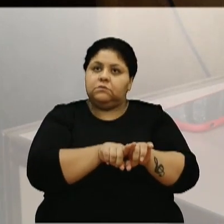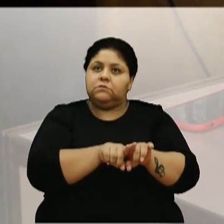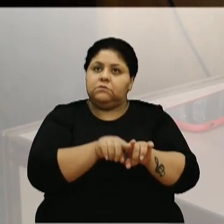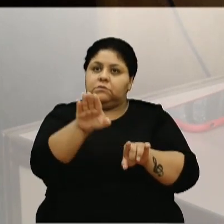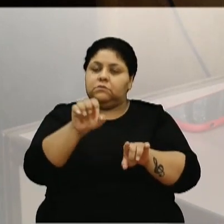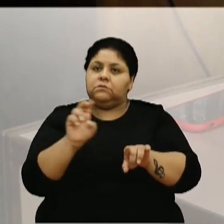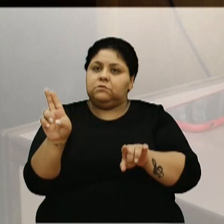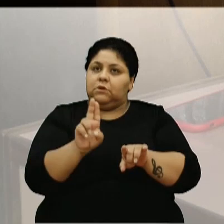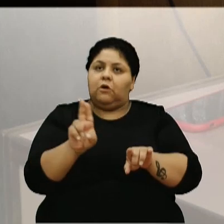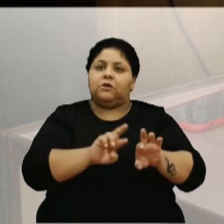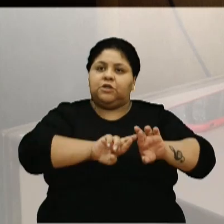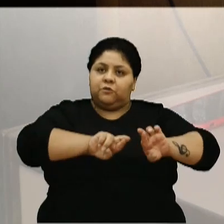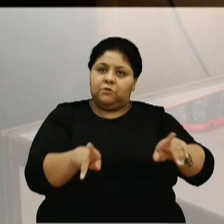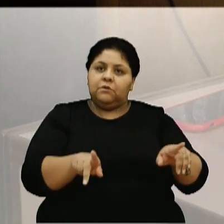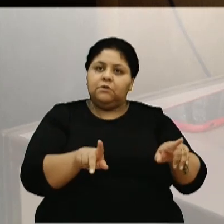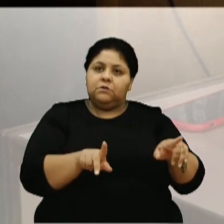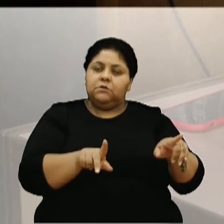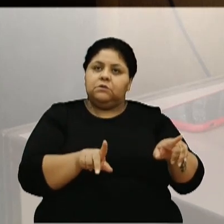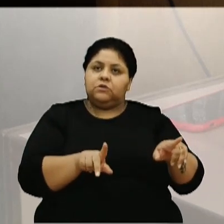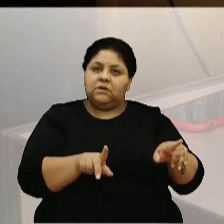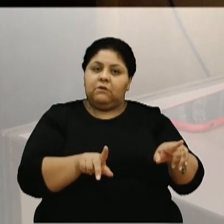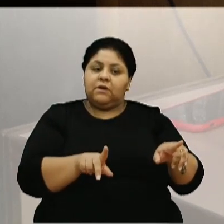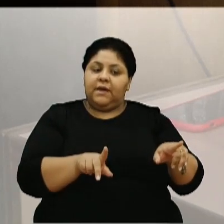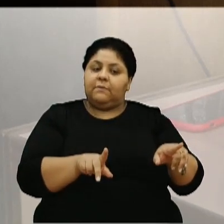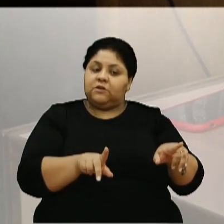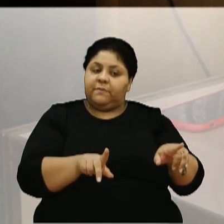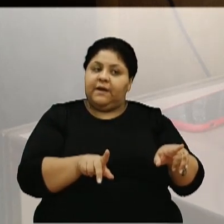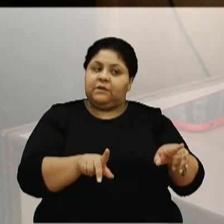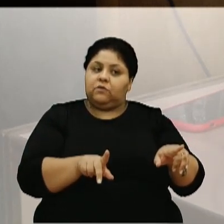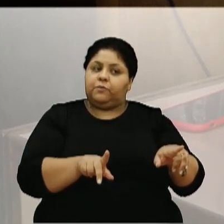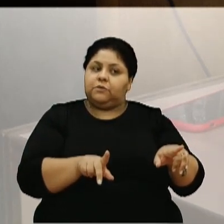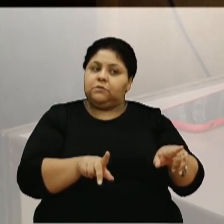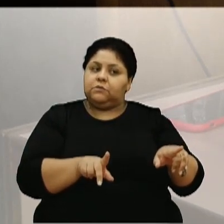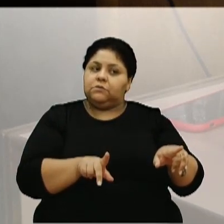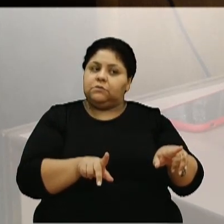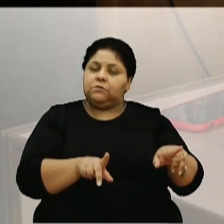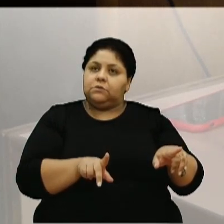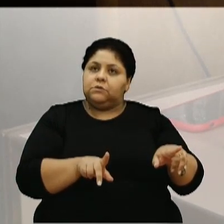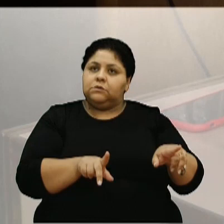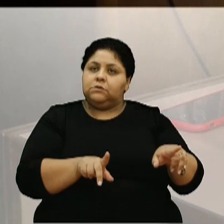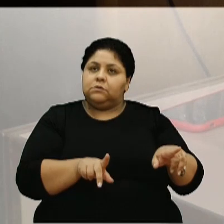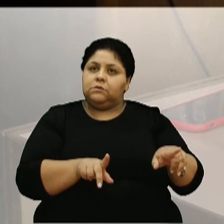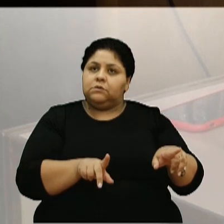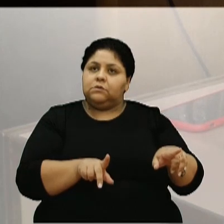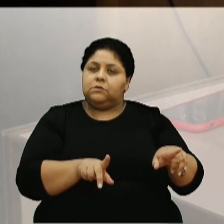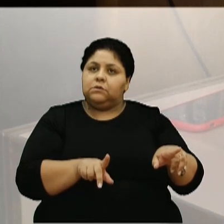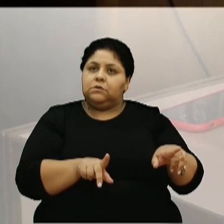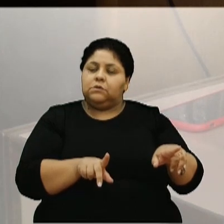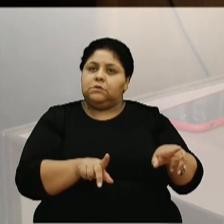para diferentes áreas. Foi uma análise minuciosa ali do secretário Ronaldo, da Daniela e do